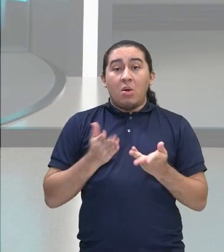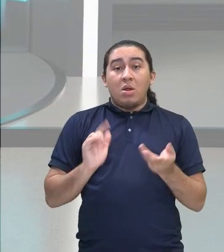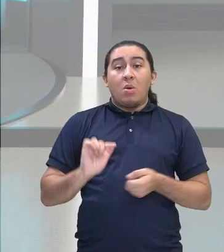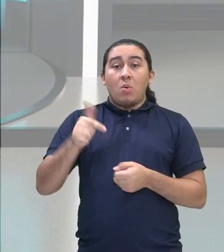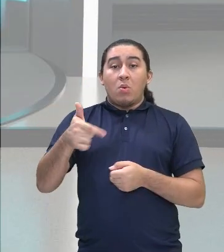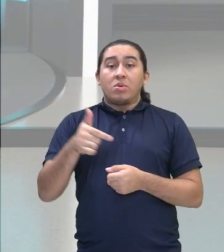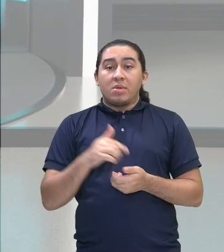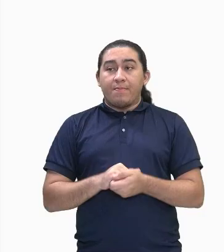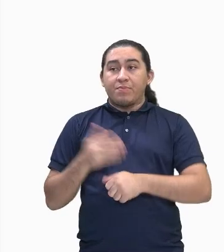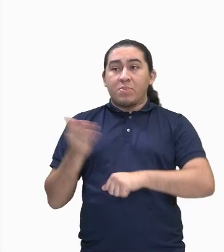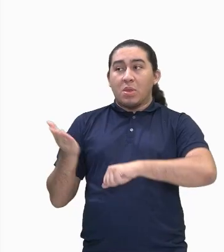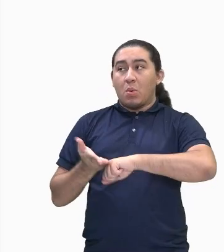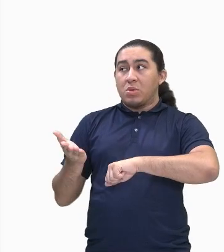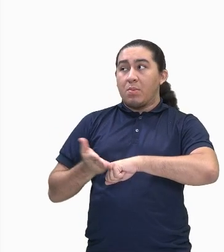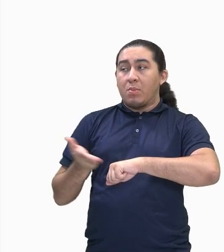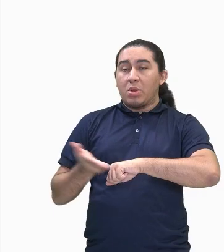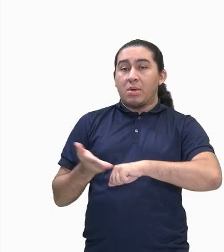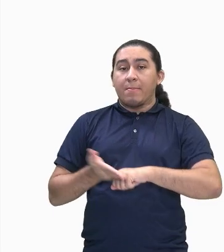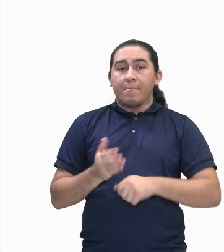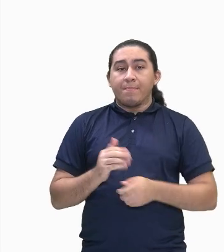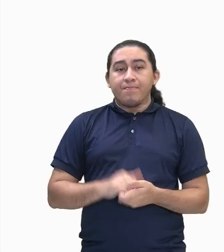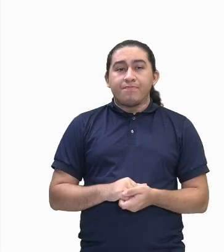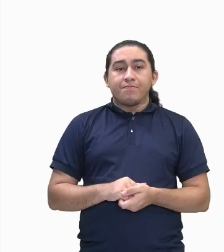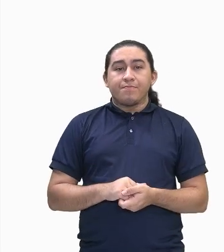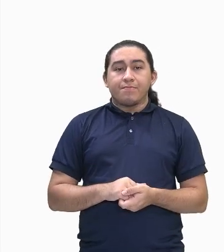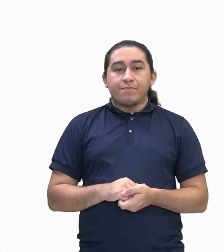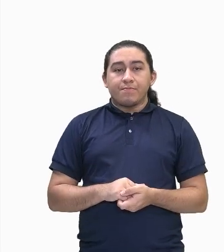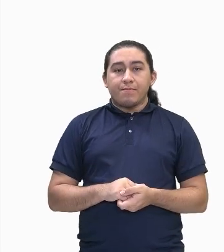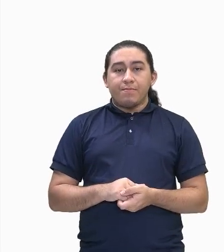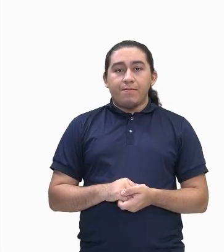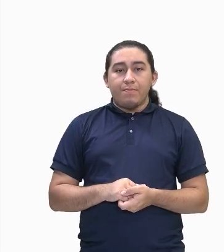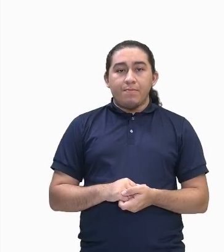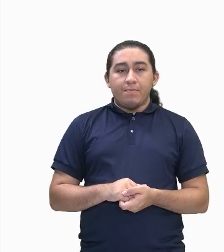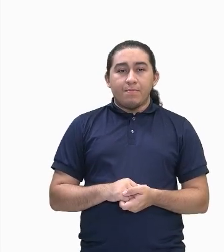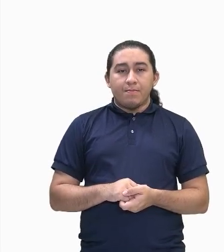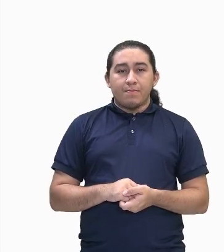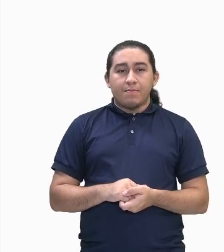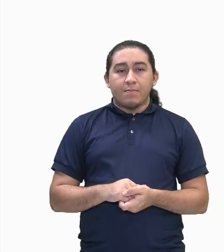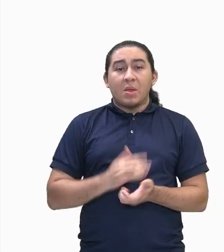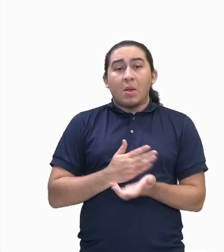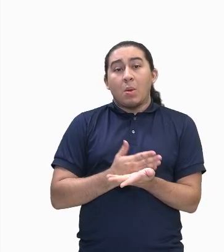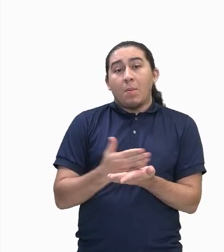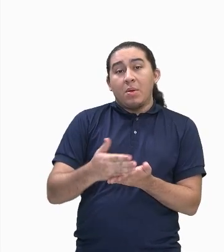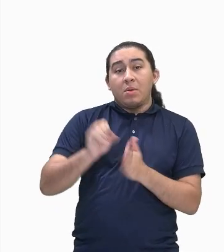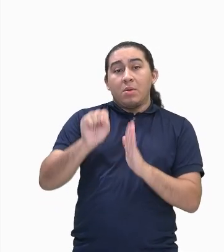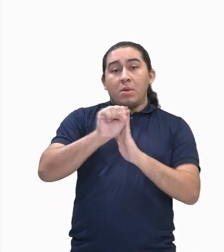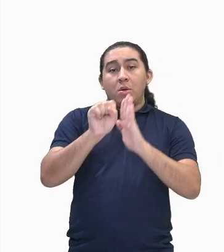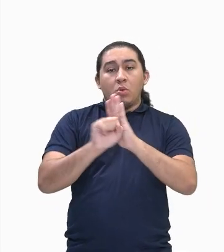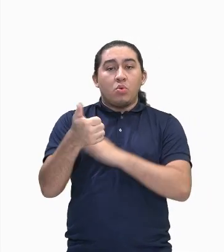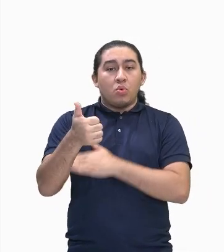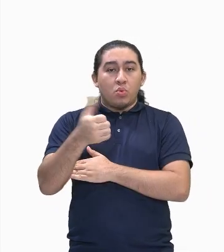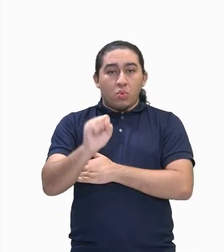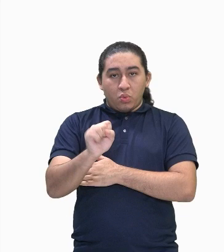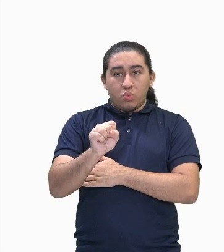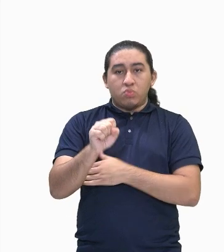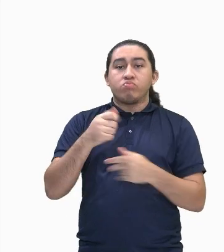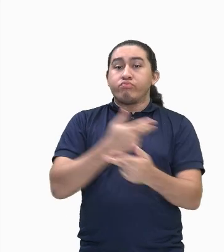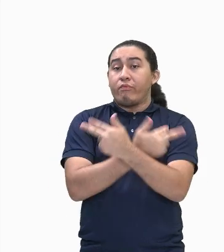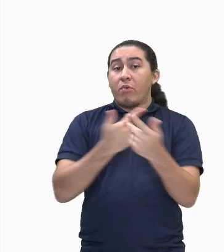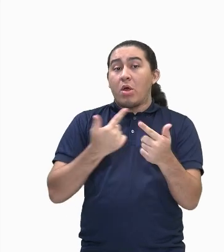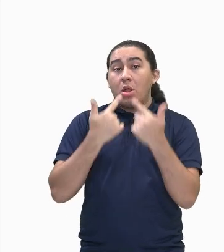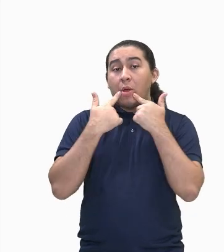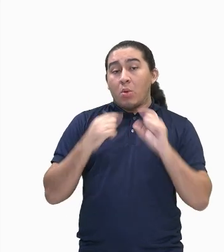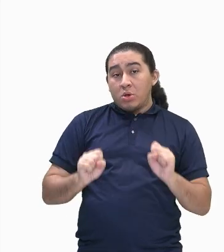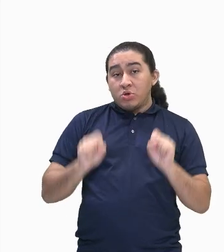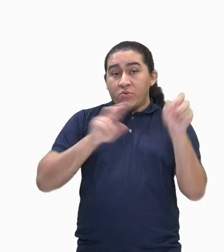era contemporânea, que é nos dias atuais. A partir do século XVIII, as diferentes